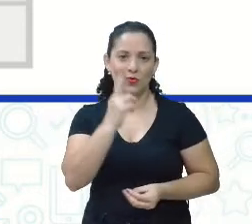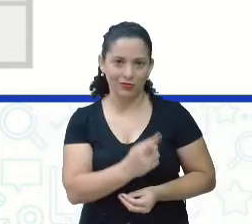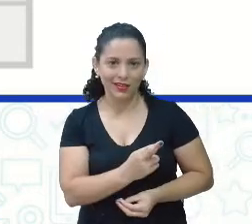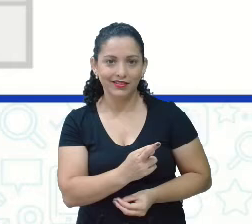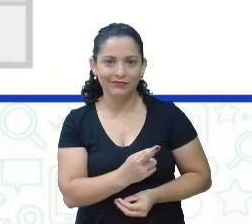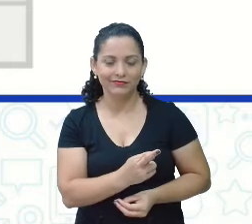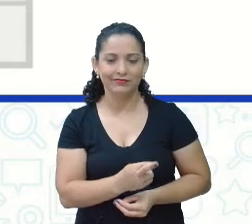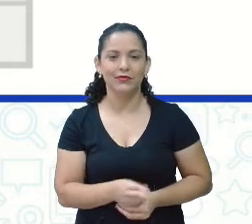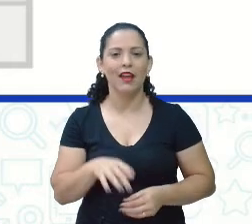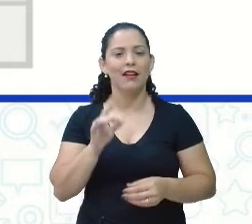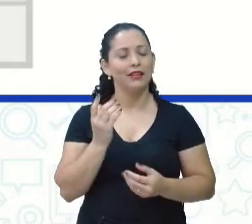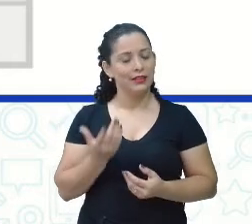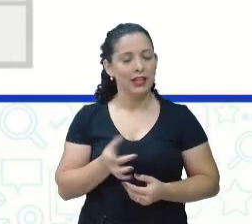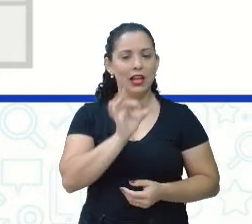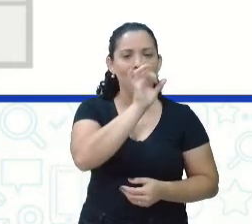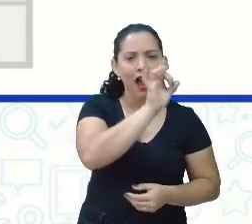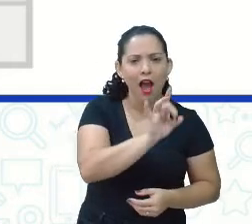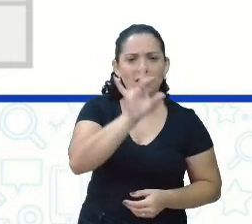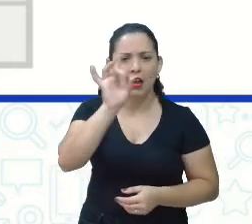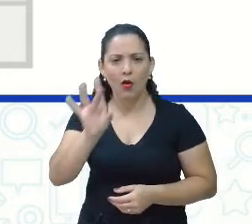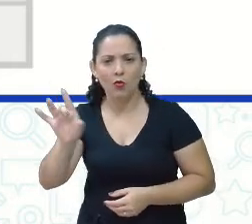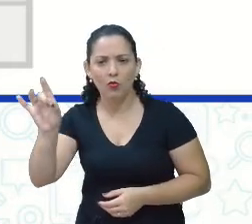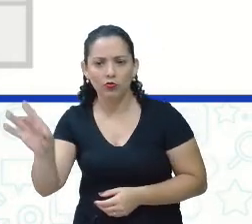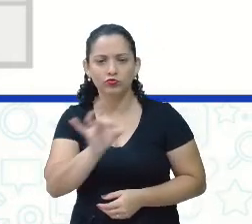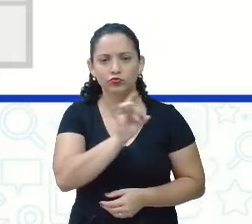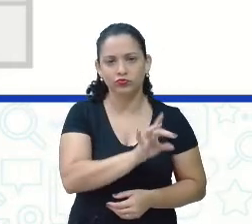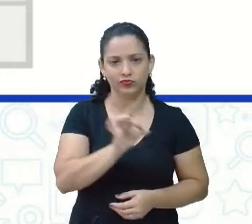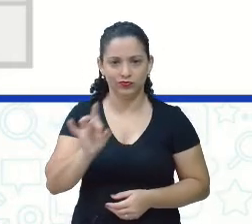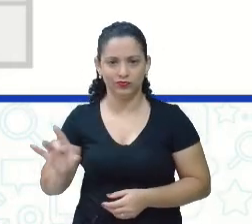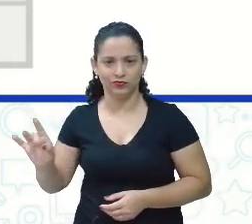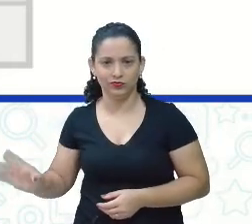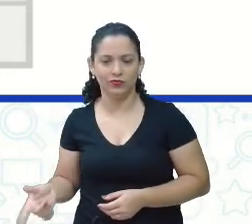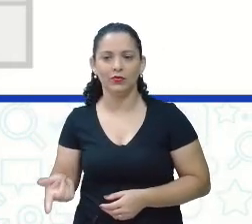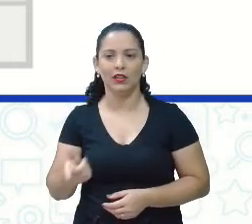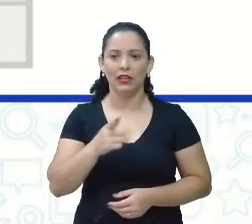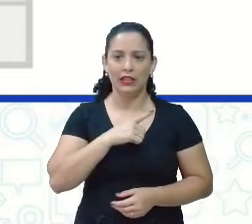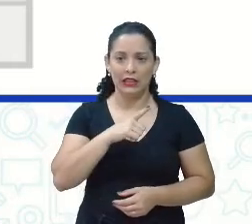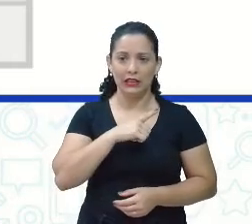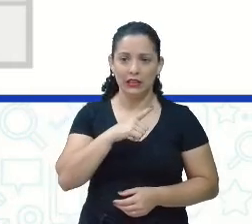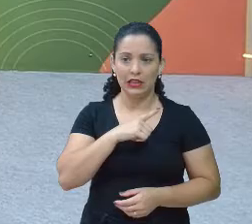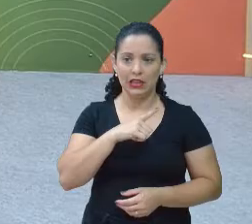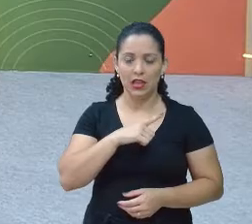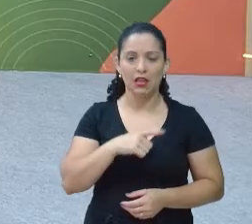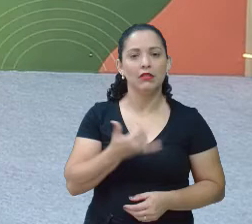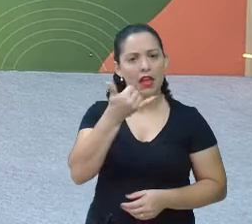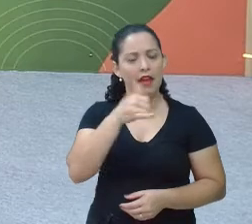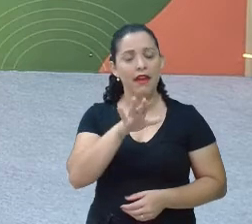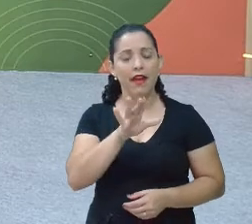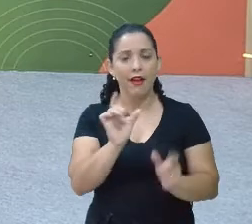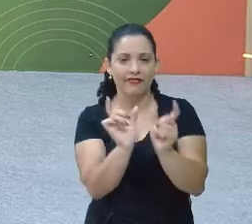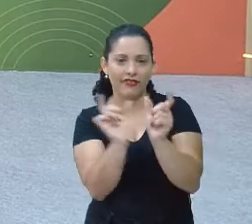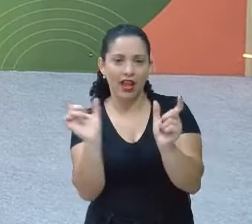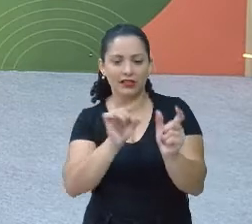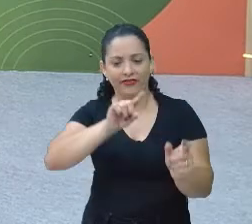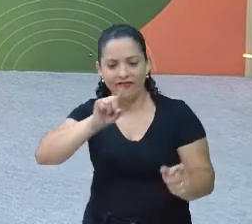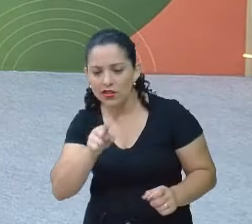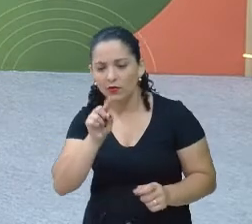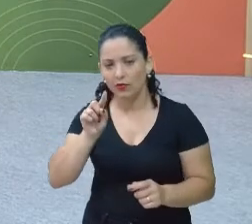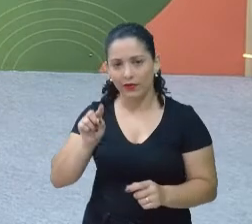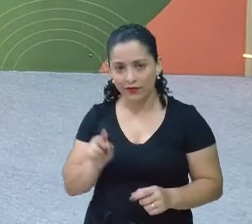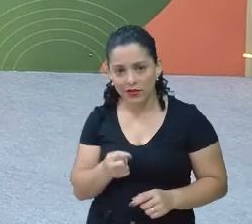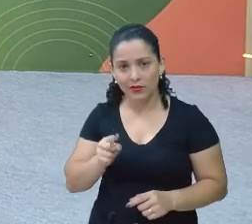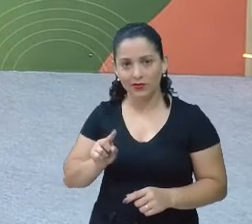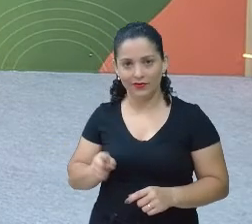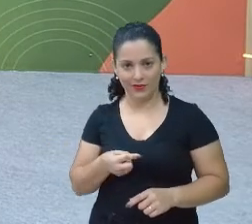tá? Cada um observa uma estrutura de yes, vírgula, yes, vírgula, no, vírgula, no, vírgula, no, vírgula, e o pronome que vai ser